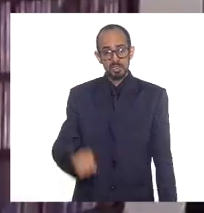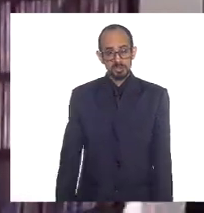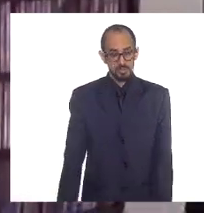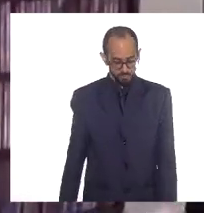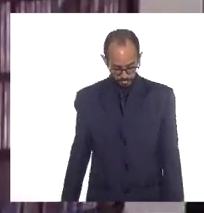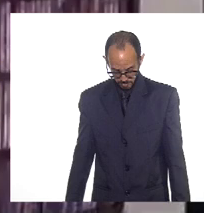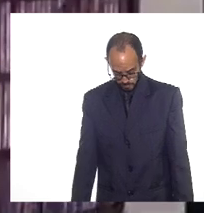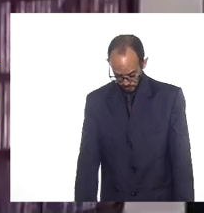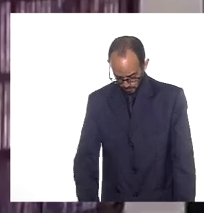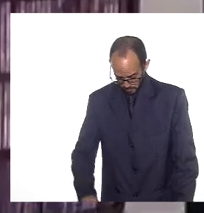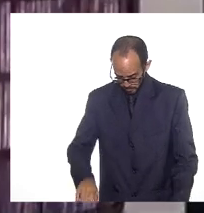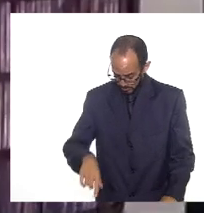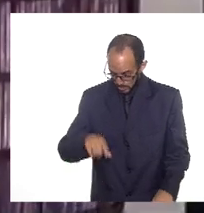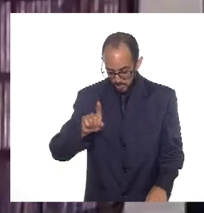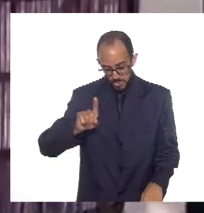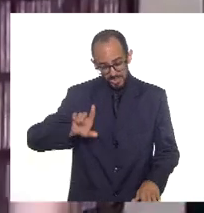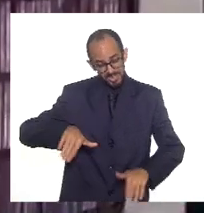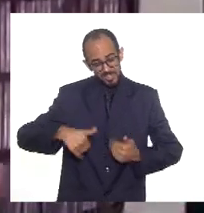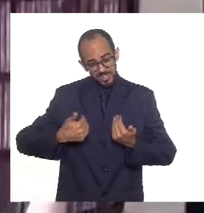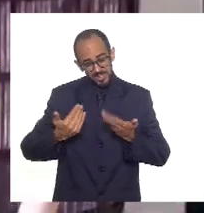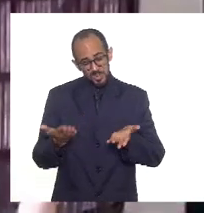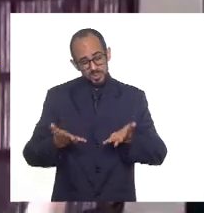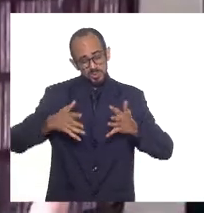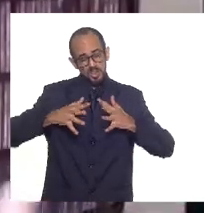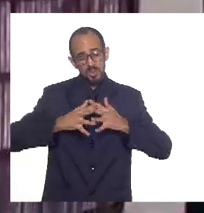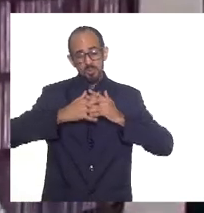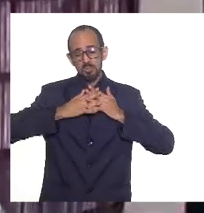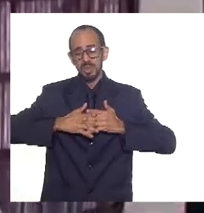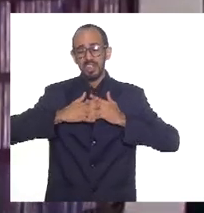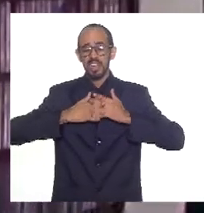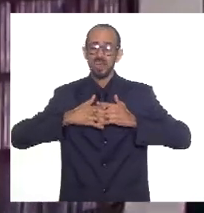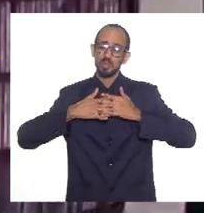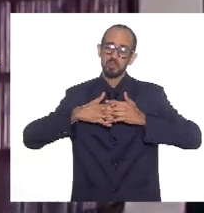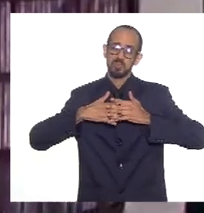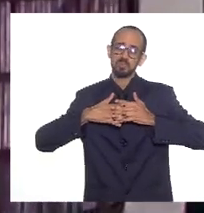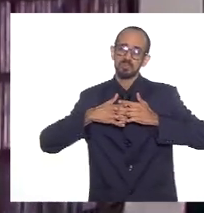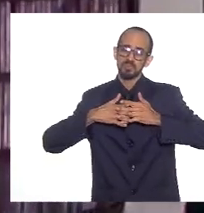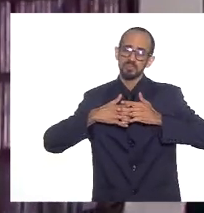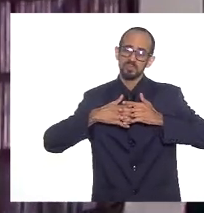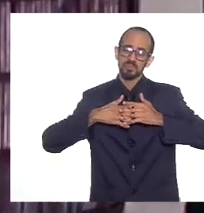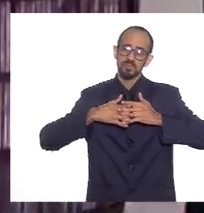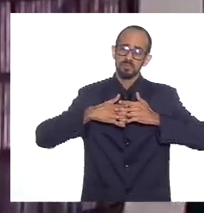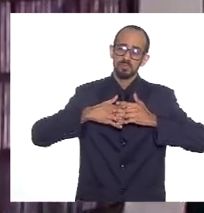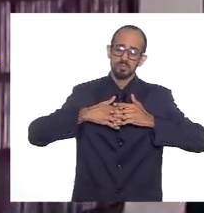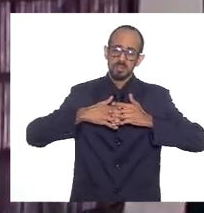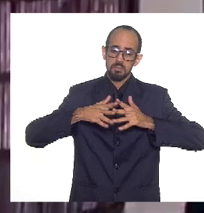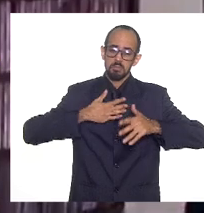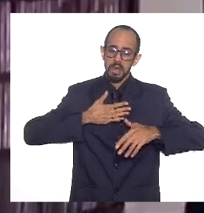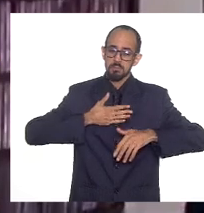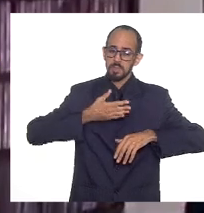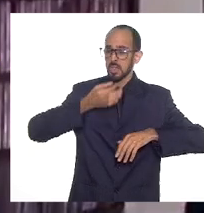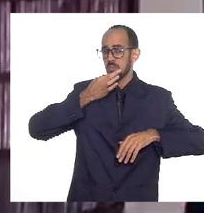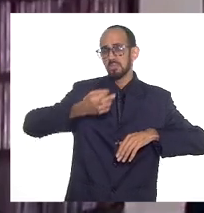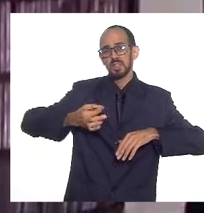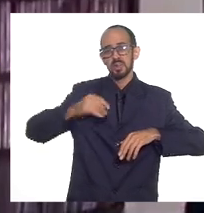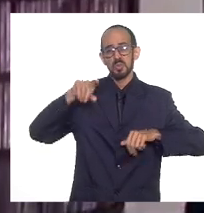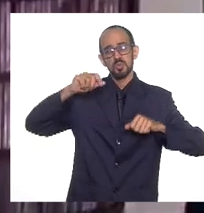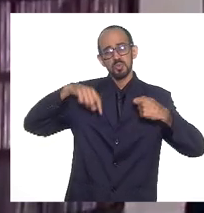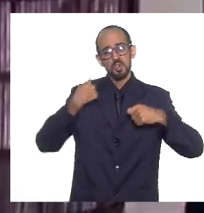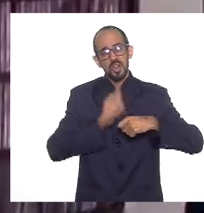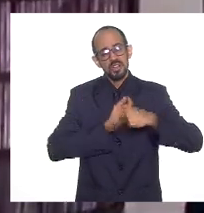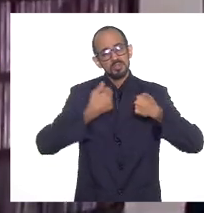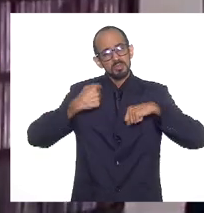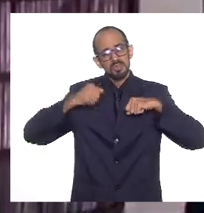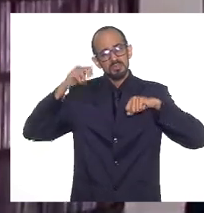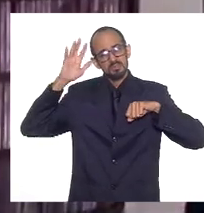Quer dizer, então, isso é uma coisa complicada. É uma coisa complicada. Quer dizer, eu tenho a impressão que isso daí também deva servir para uma reflexão